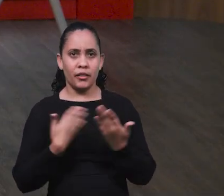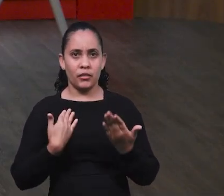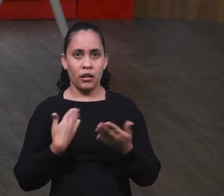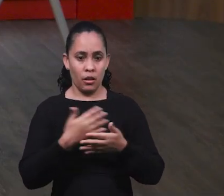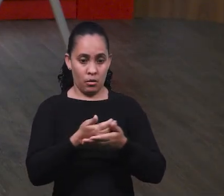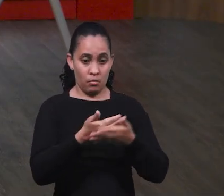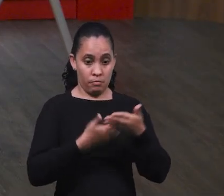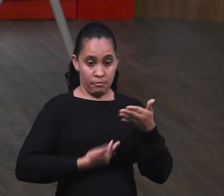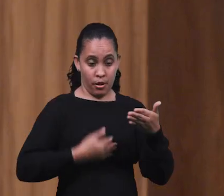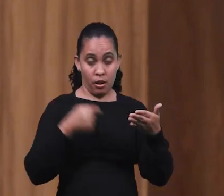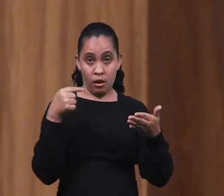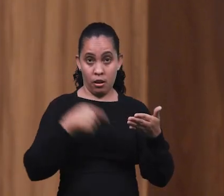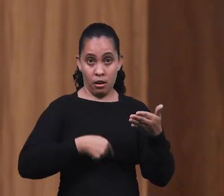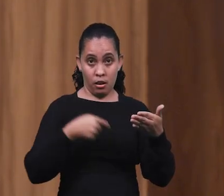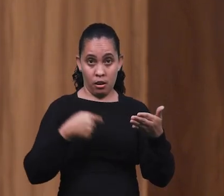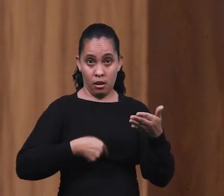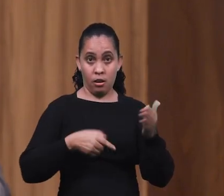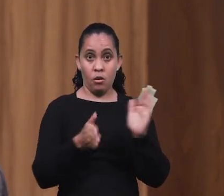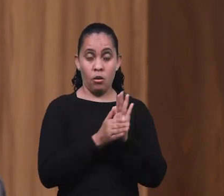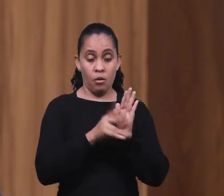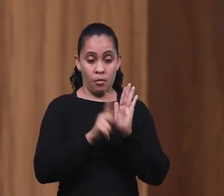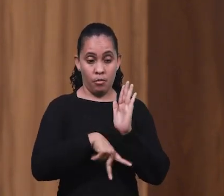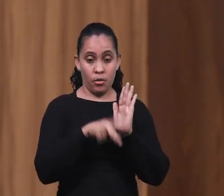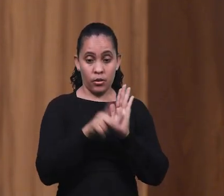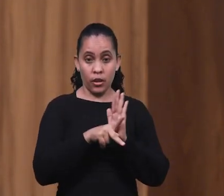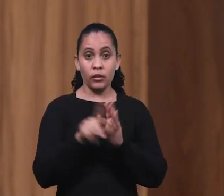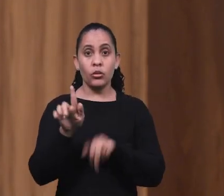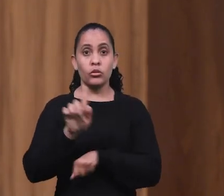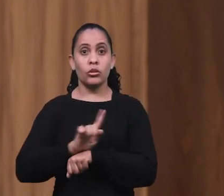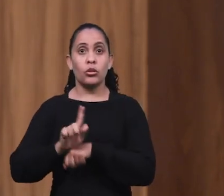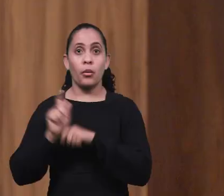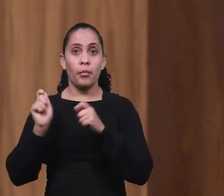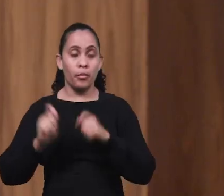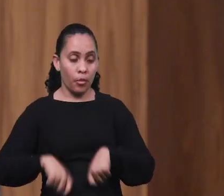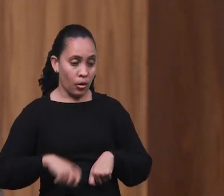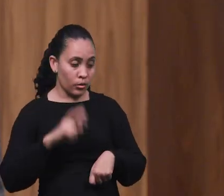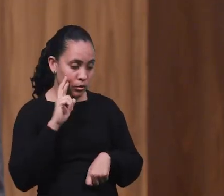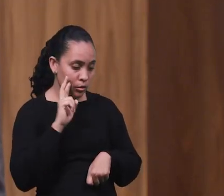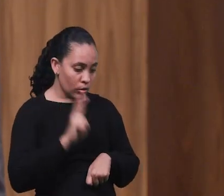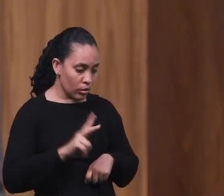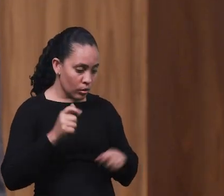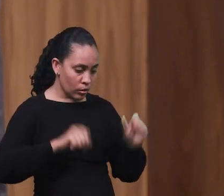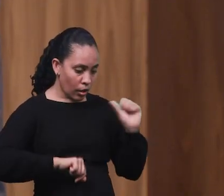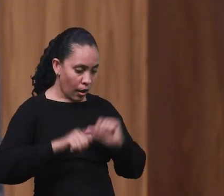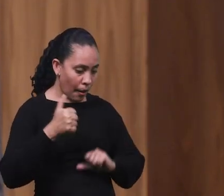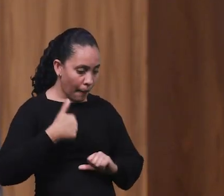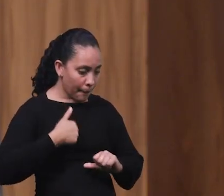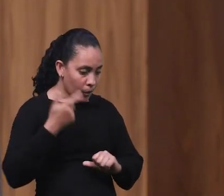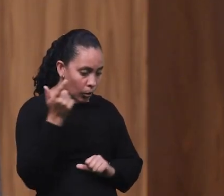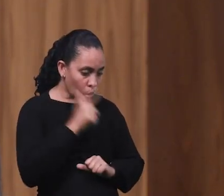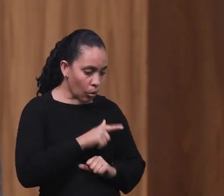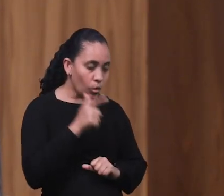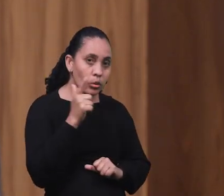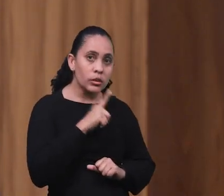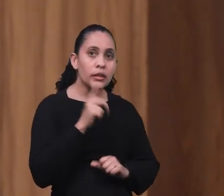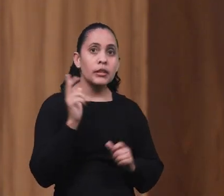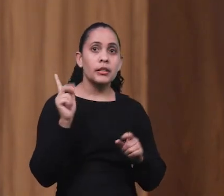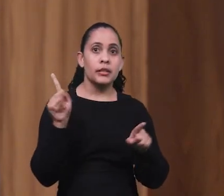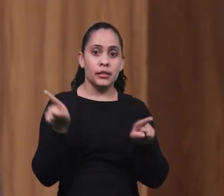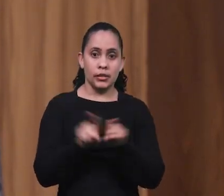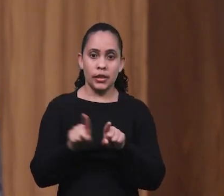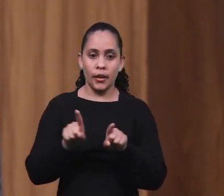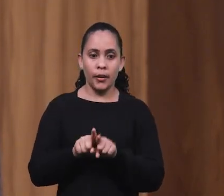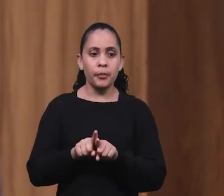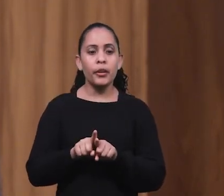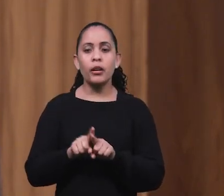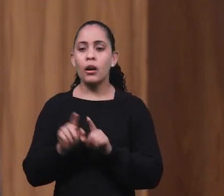um plano de negócio é uma ferramenta que o gestor pode usar para poder conduzir o seu negócio, mas sempre, a todo momento,